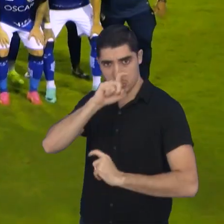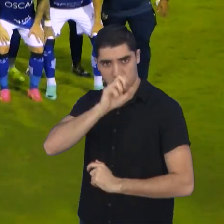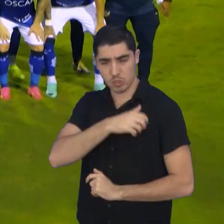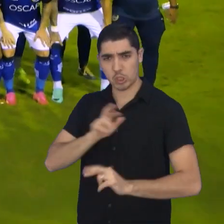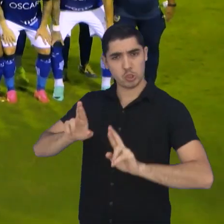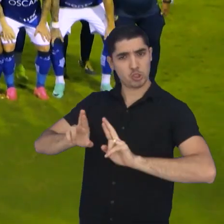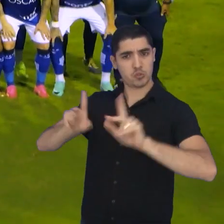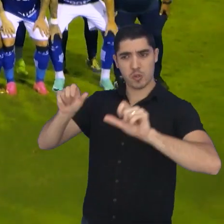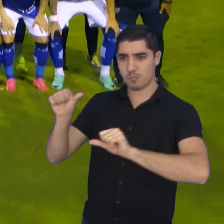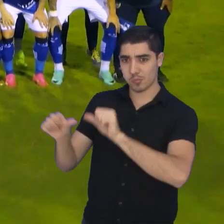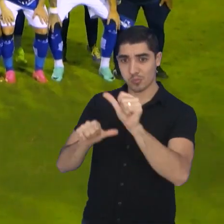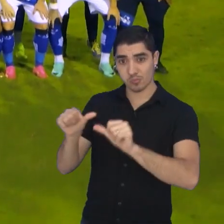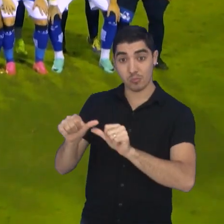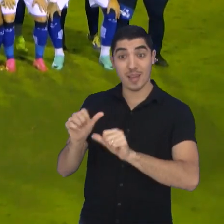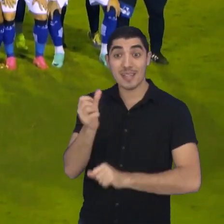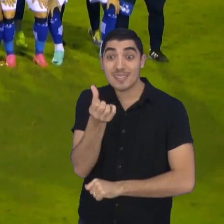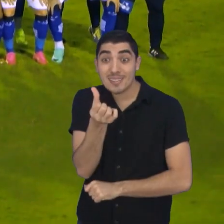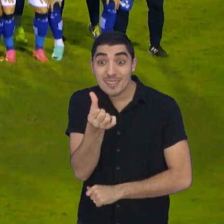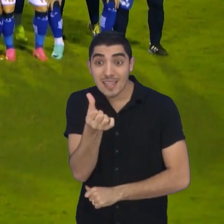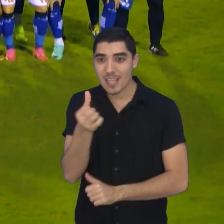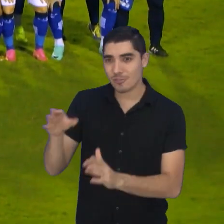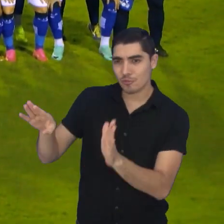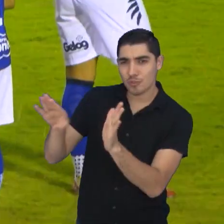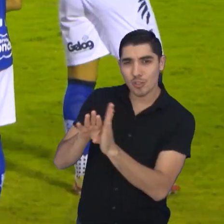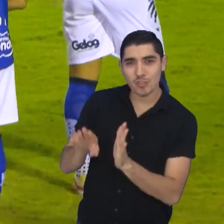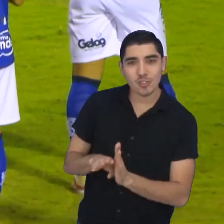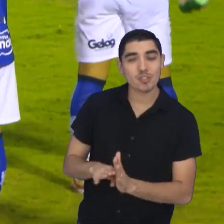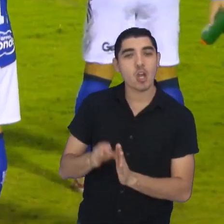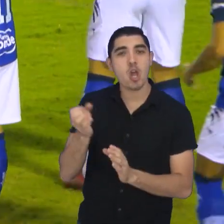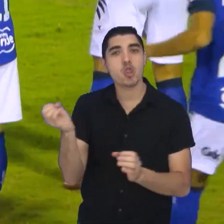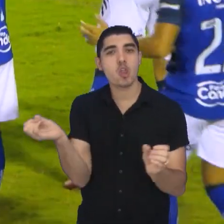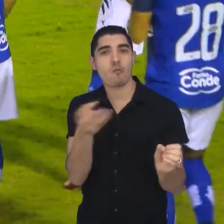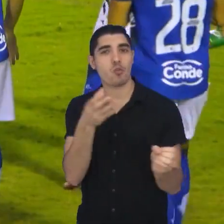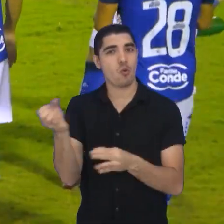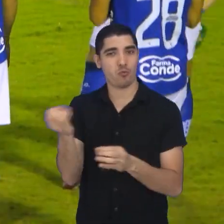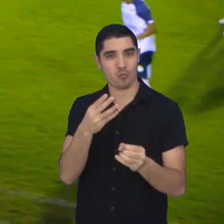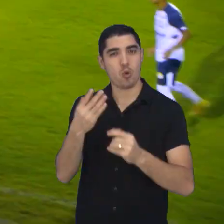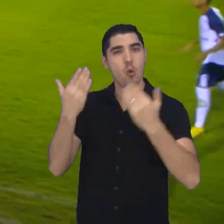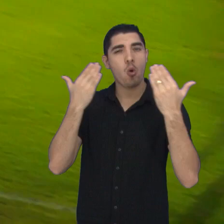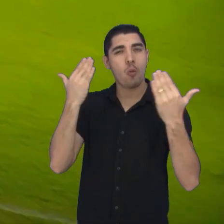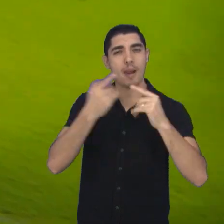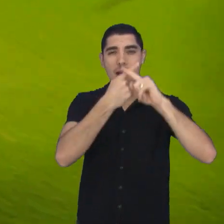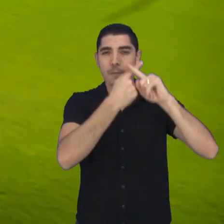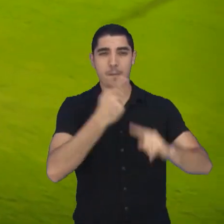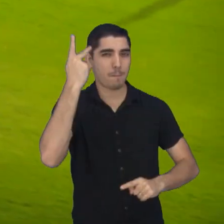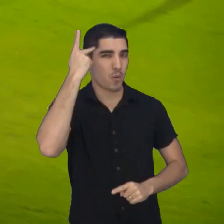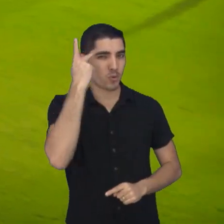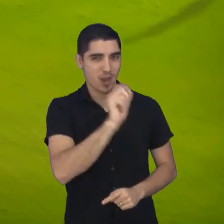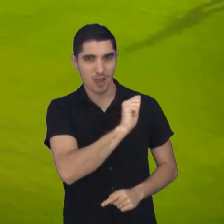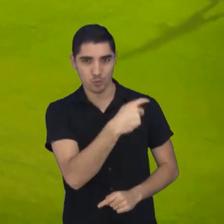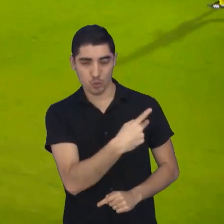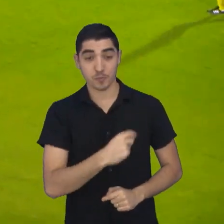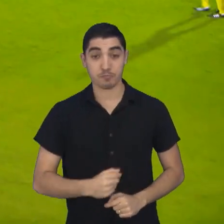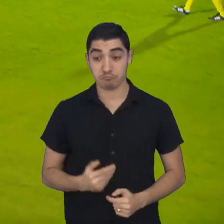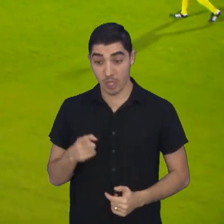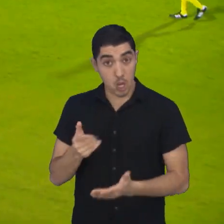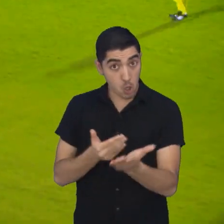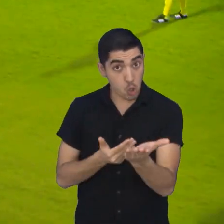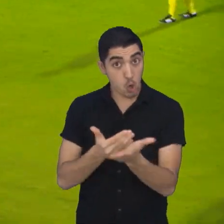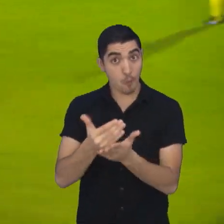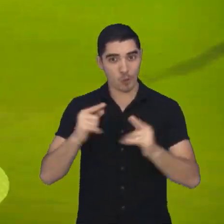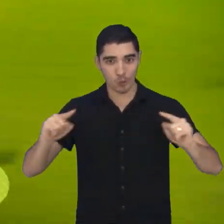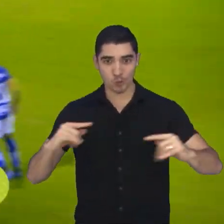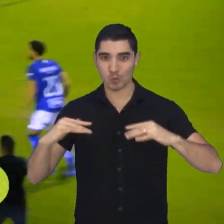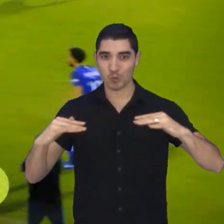modificado. Foram 6 estreias em relação ao time que terminou a Série A2. E quando a bola rolou, o cenário